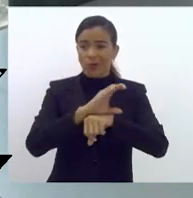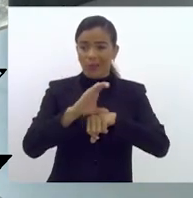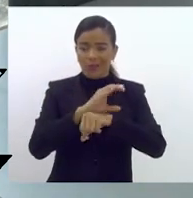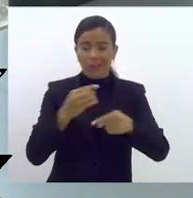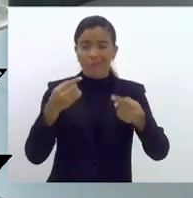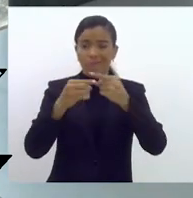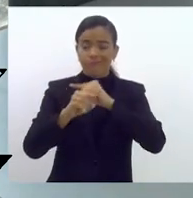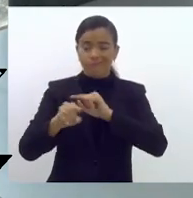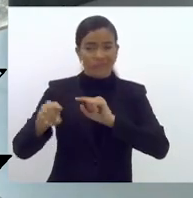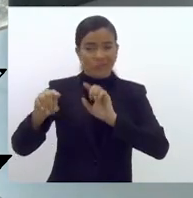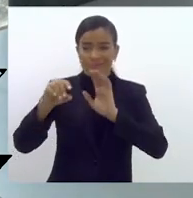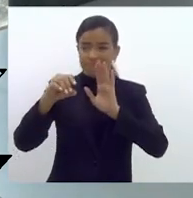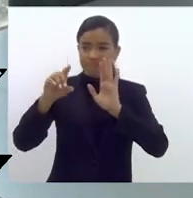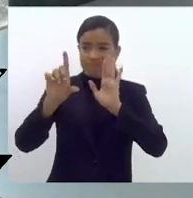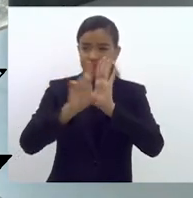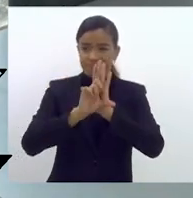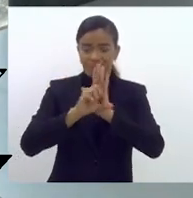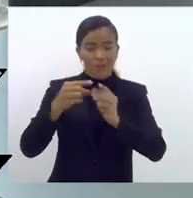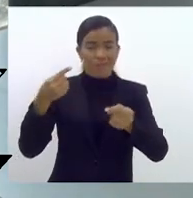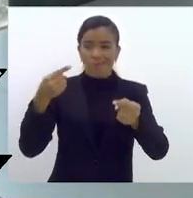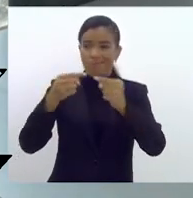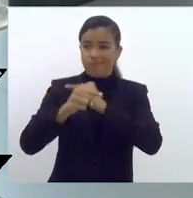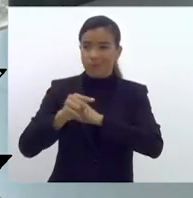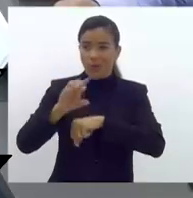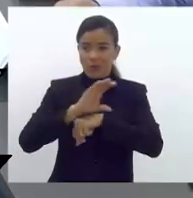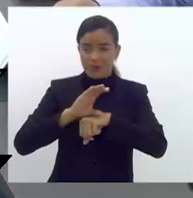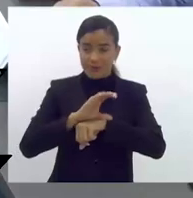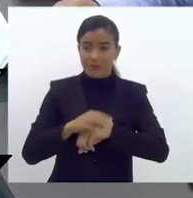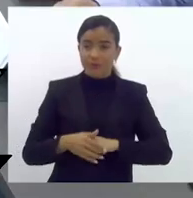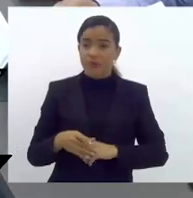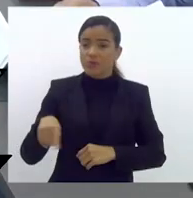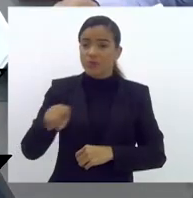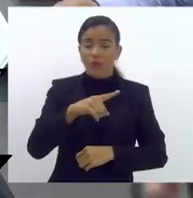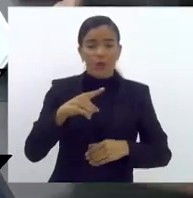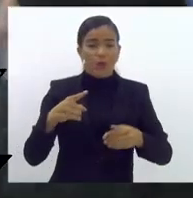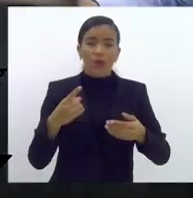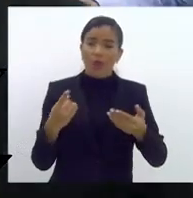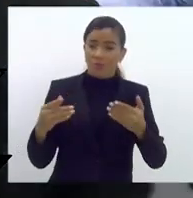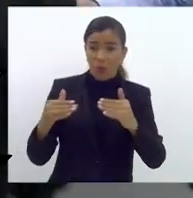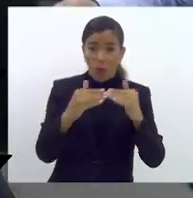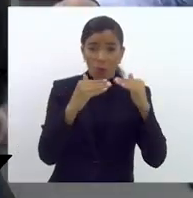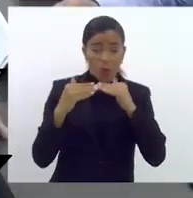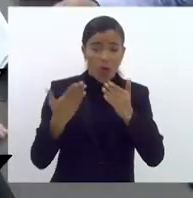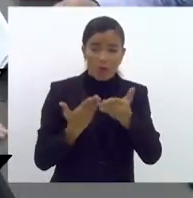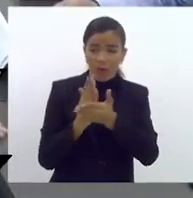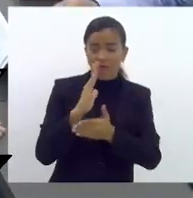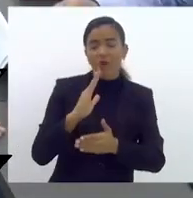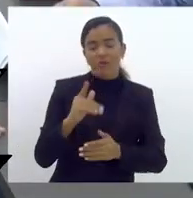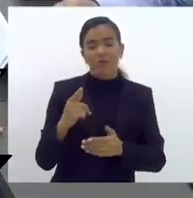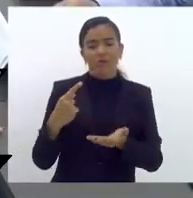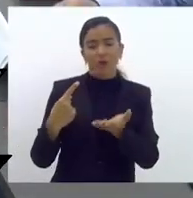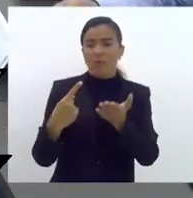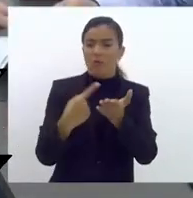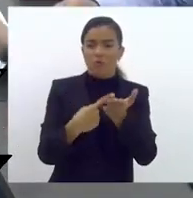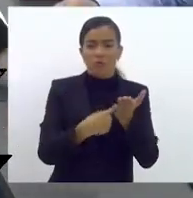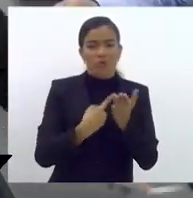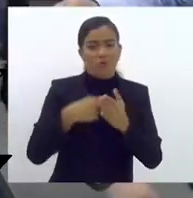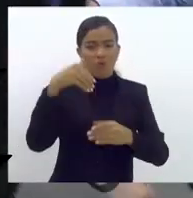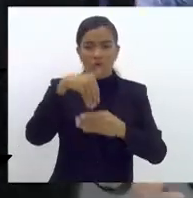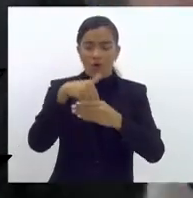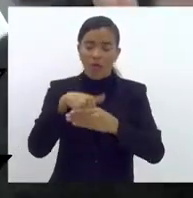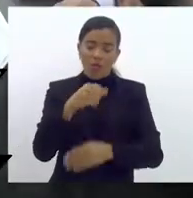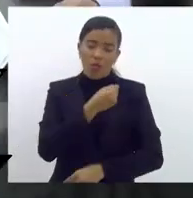ilegalidade submetal plenário aqueles que aprovam a votação em bloco permissão Como estão aprovados Vamos botar em bloco do